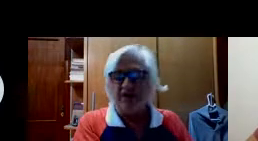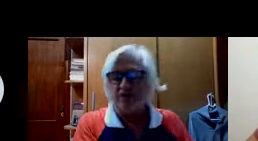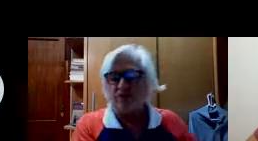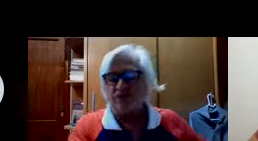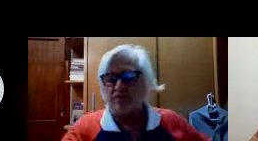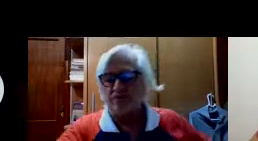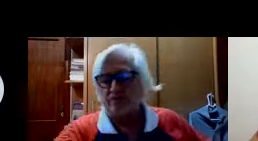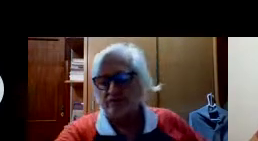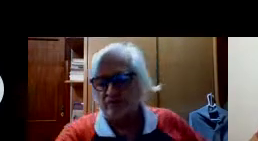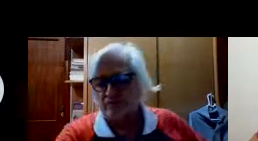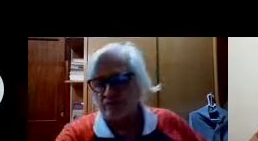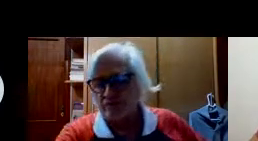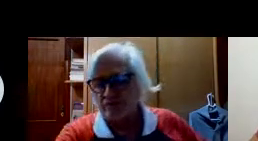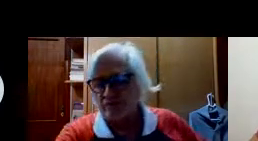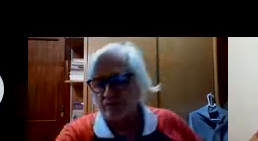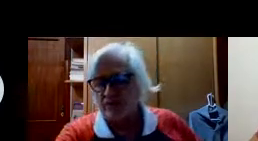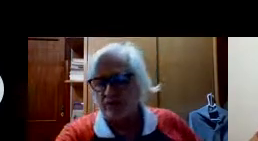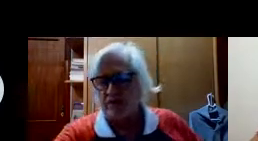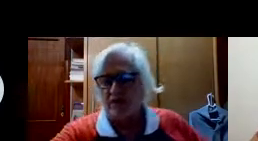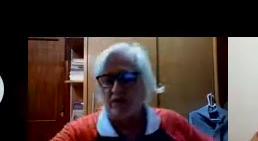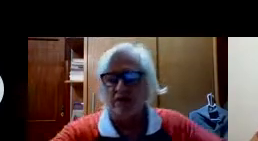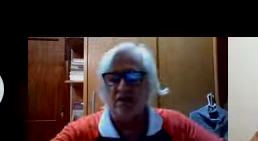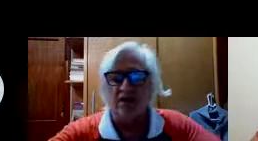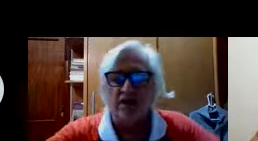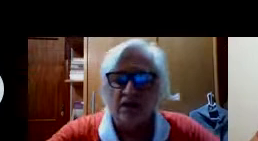não magnéticos.